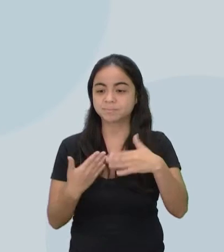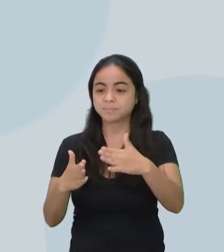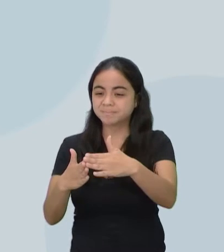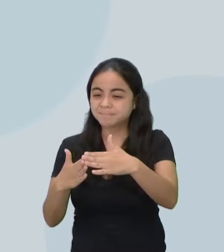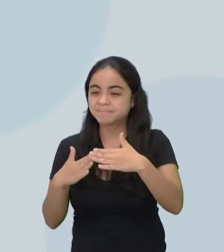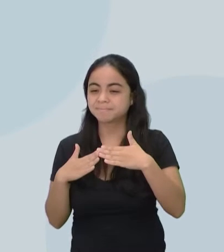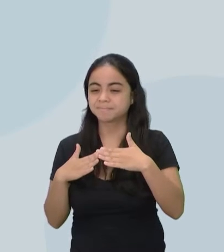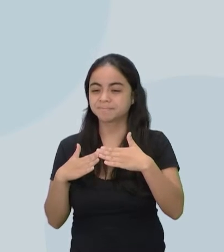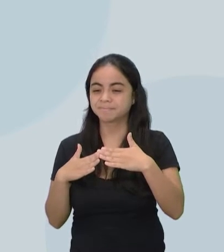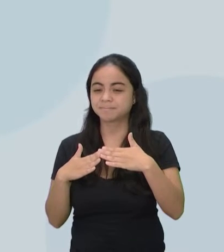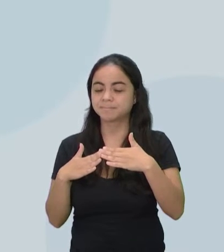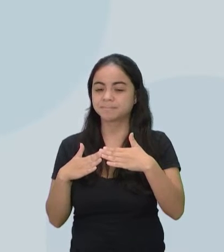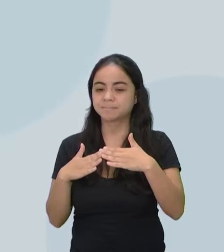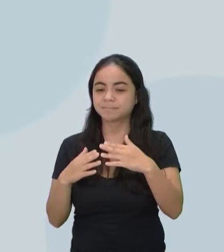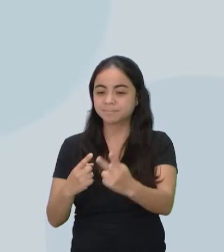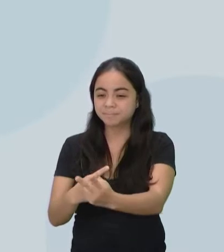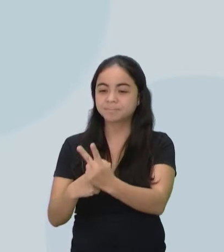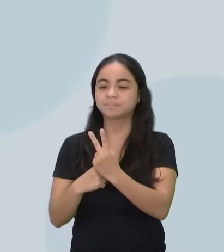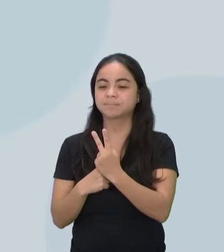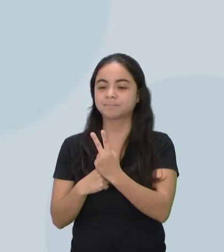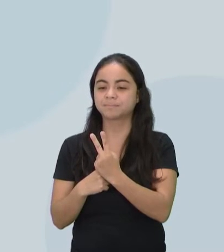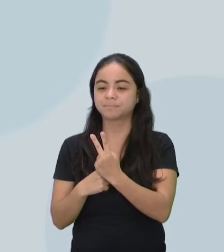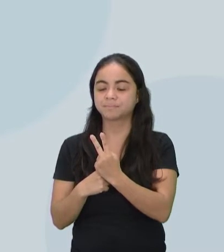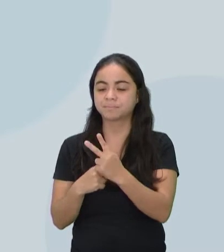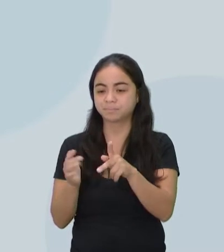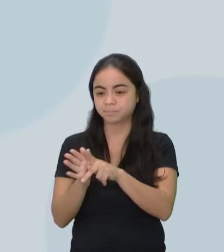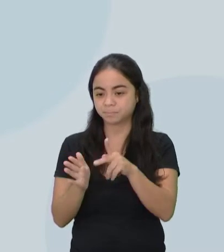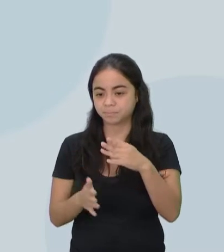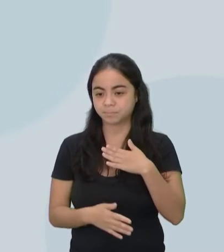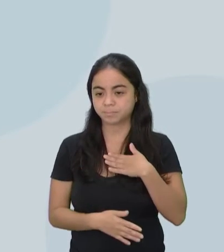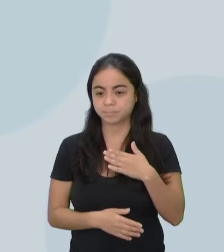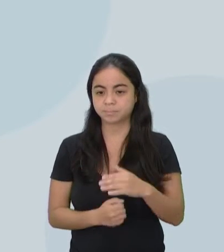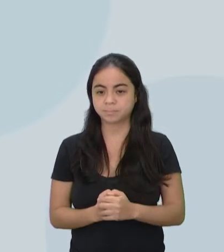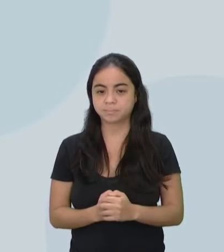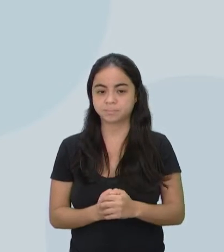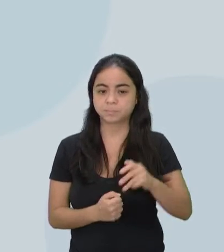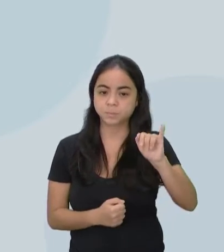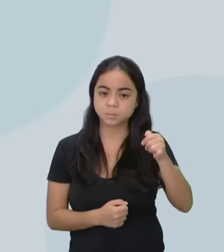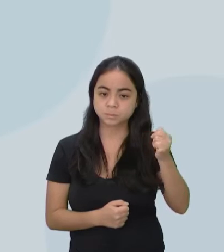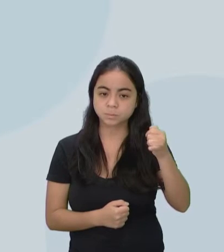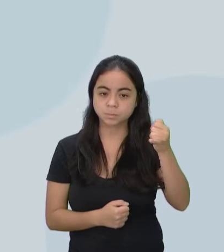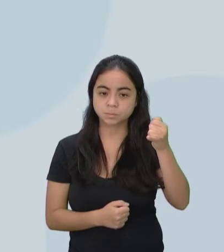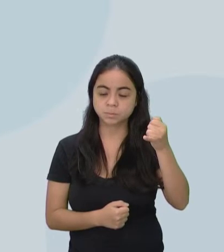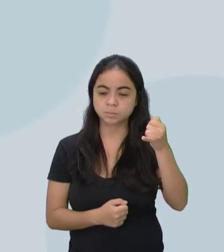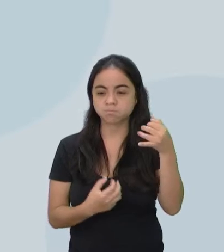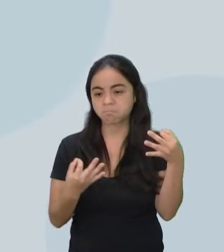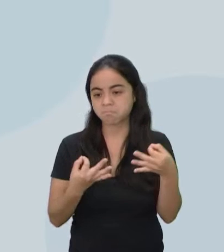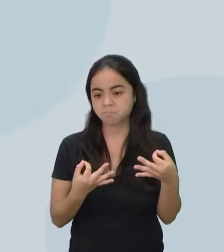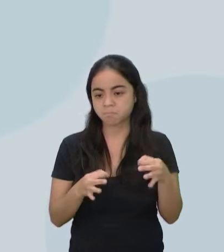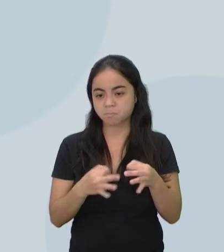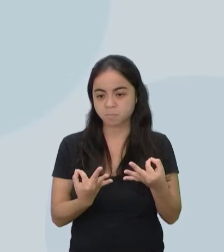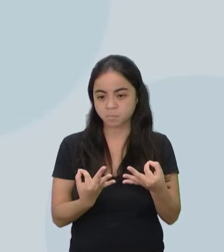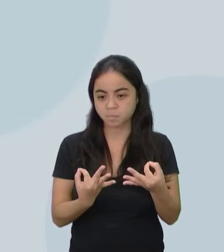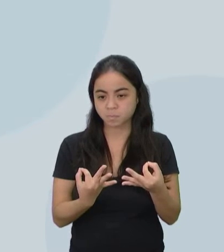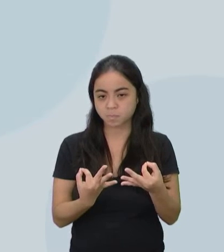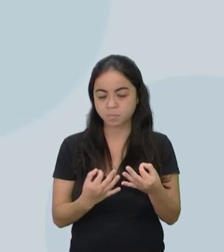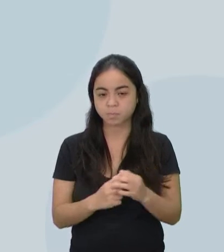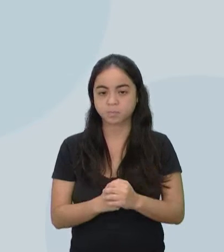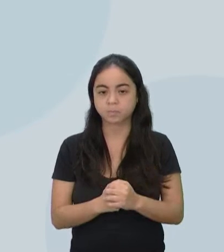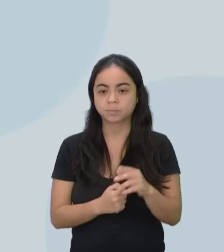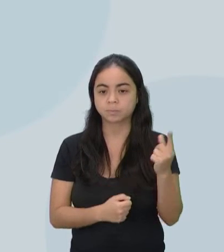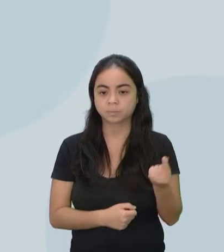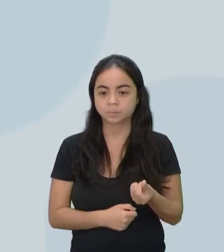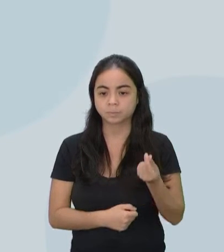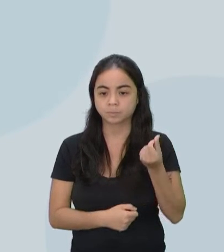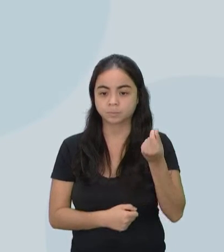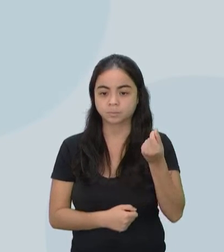empréstimo. Um empréstimo pessoal a juros simples, no valor